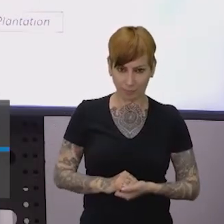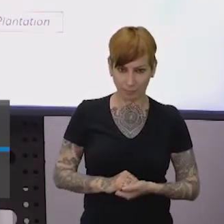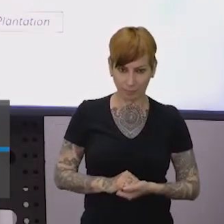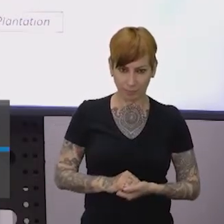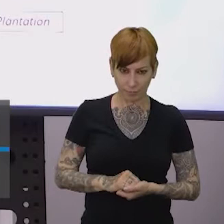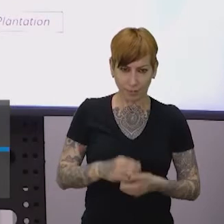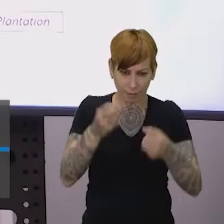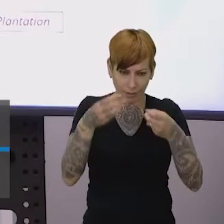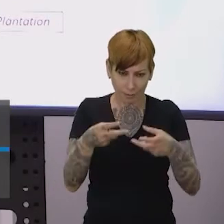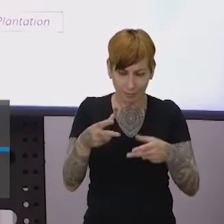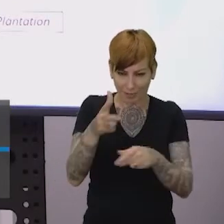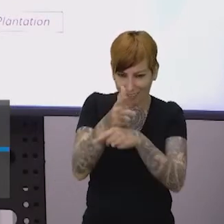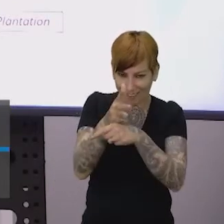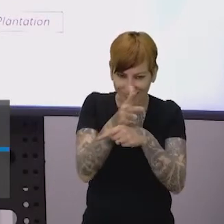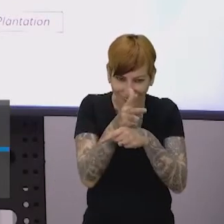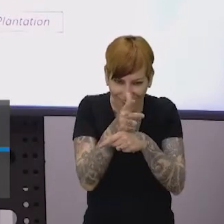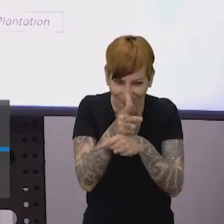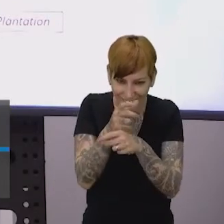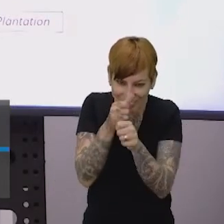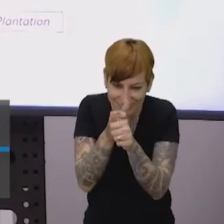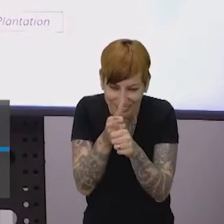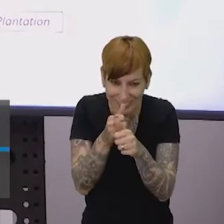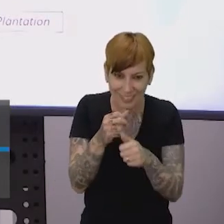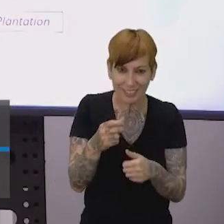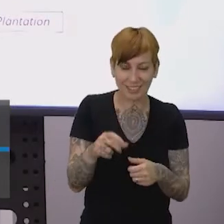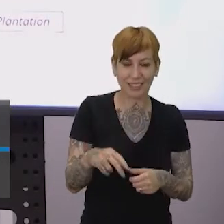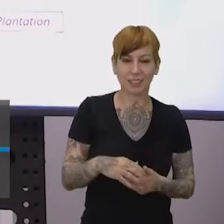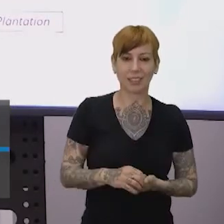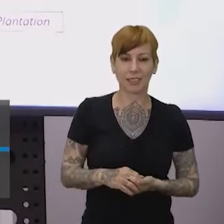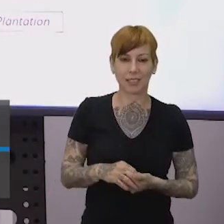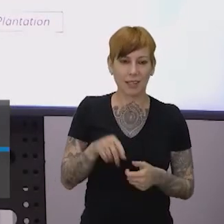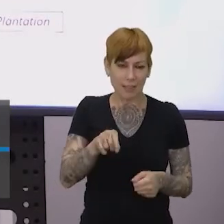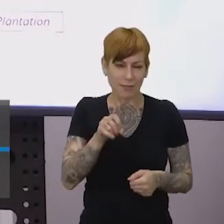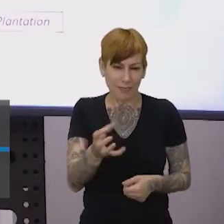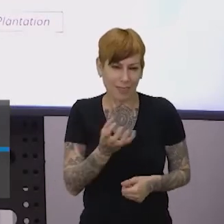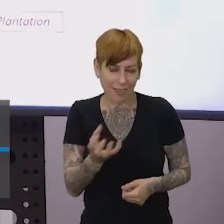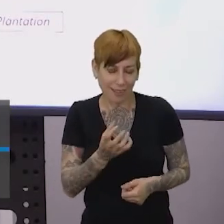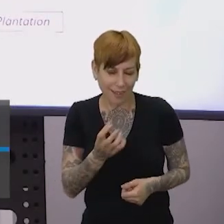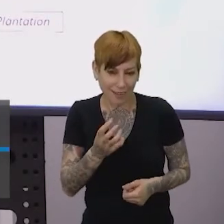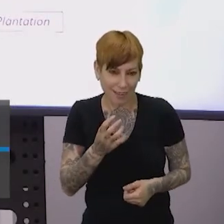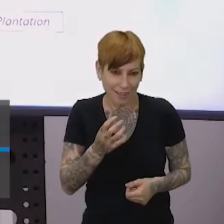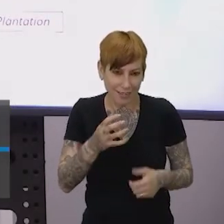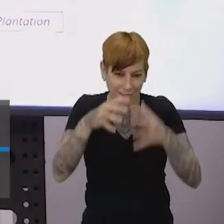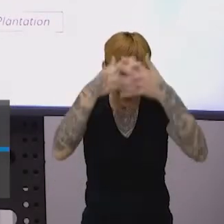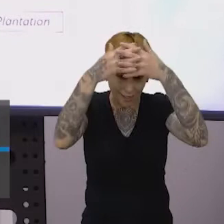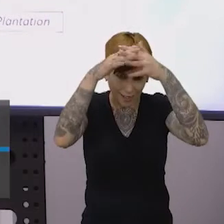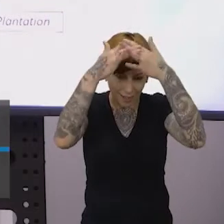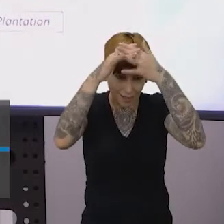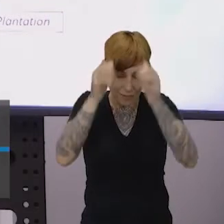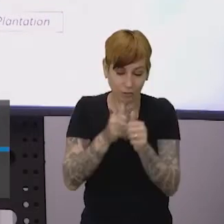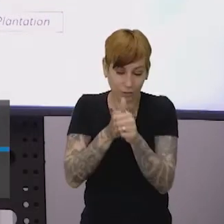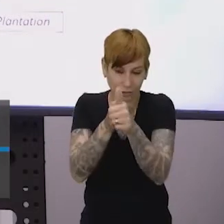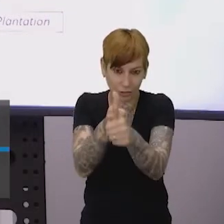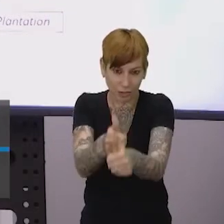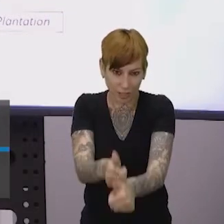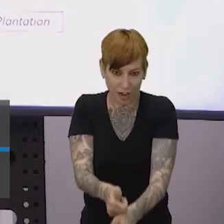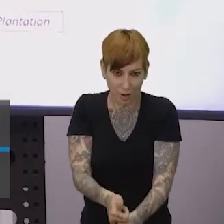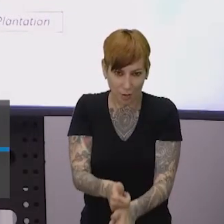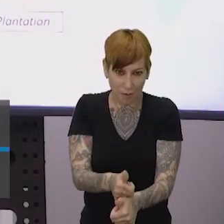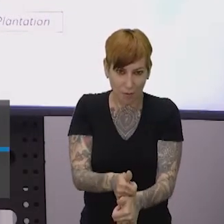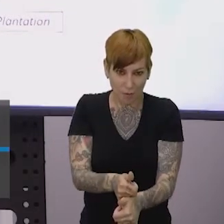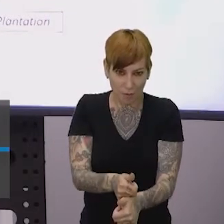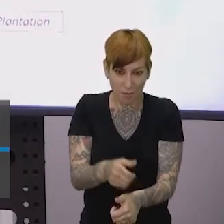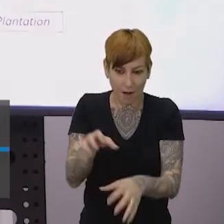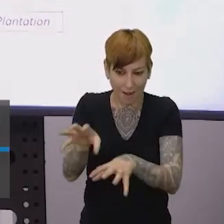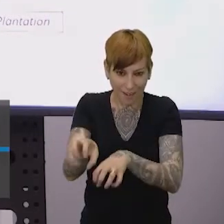perto, quem gostar, quem de repente quer refletir um pouquinho mais sobre isso, não deixe de acompanhar, não deixe de se